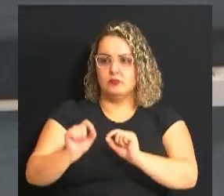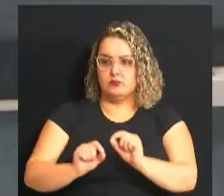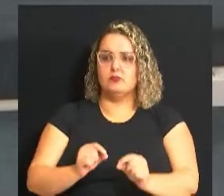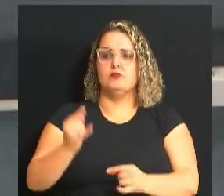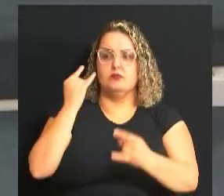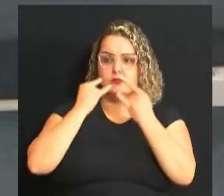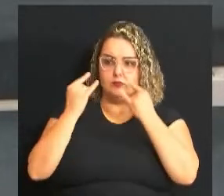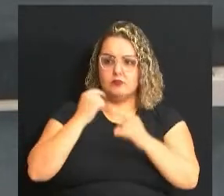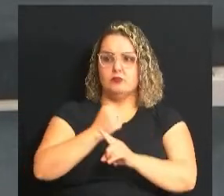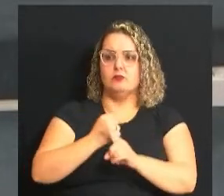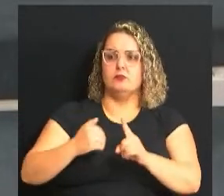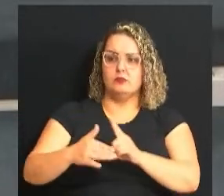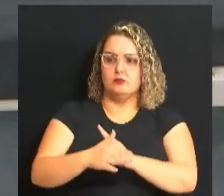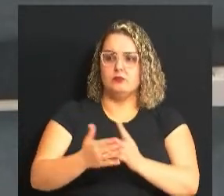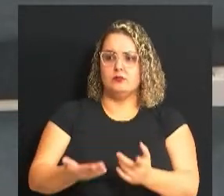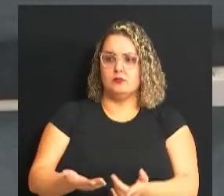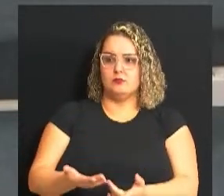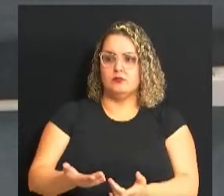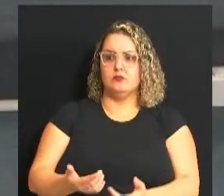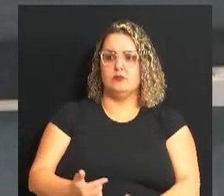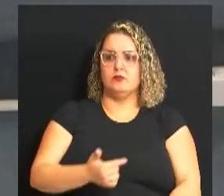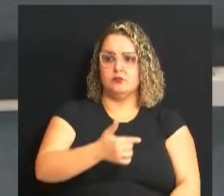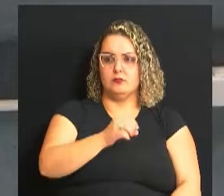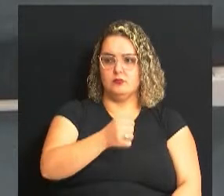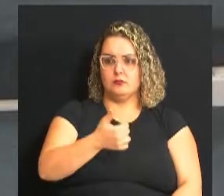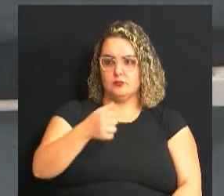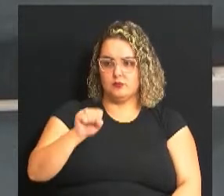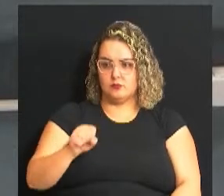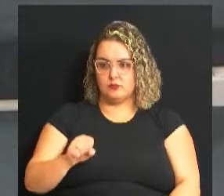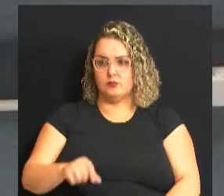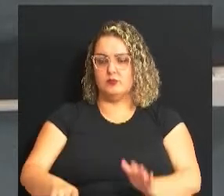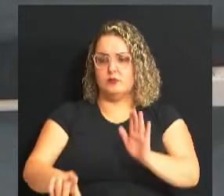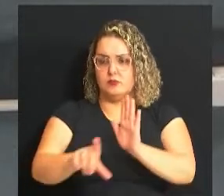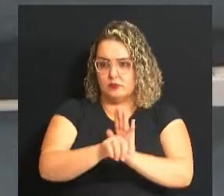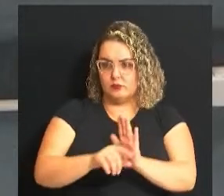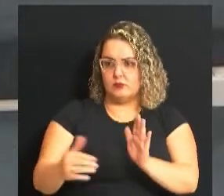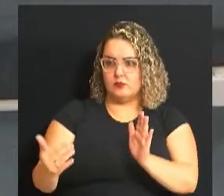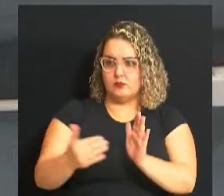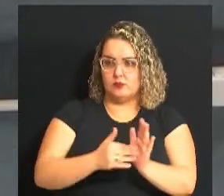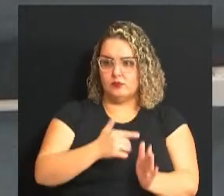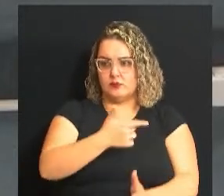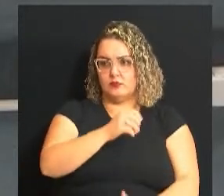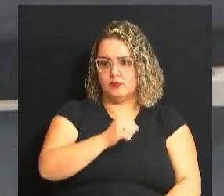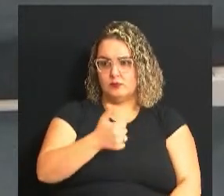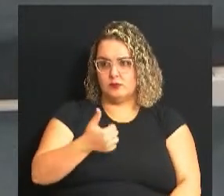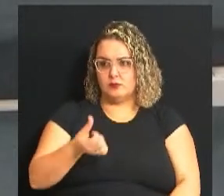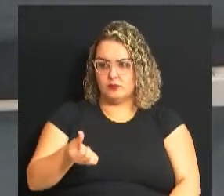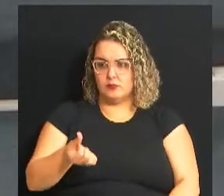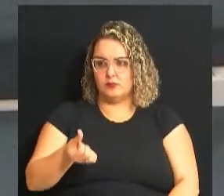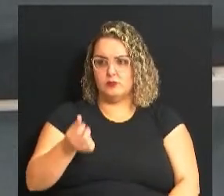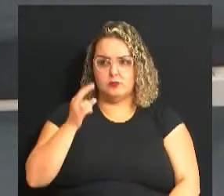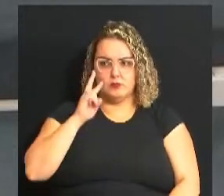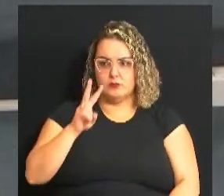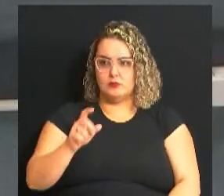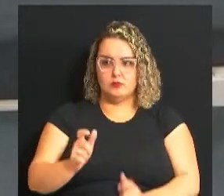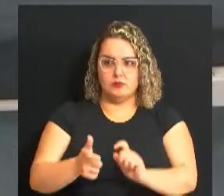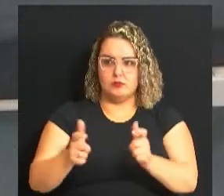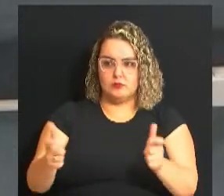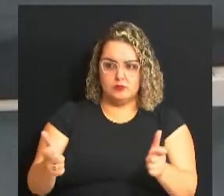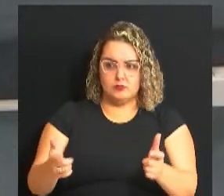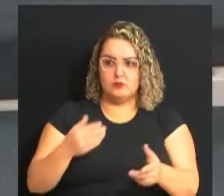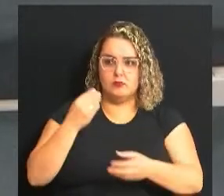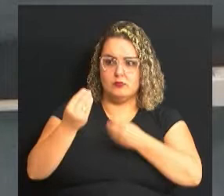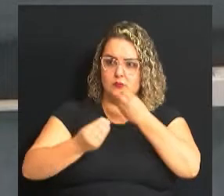social. Ele é de 2018, a lei vai abranger até 2016, então eu não vejo como crescer mais. Como é que